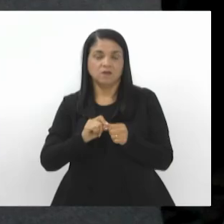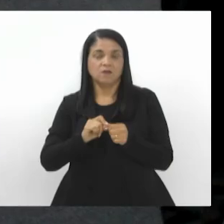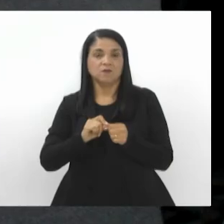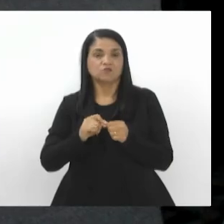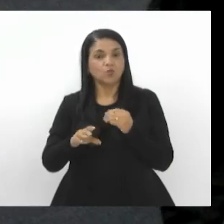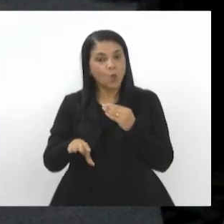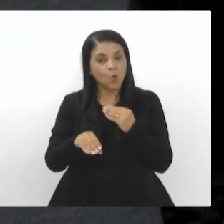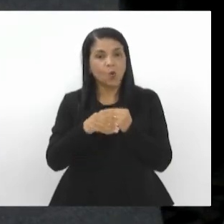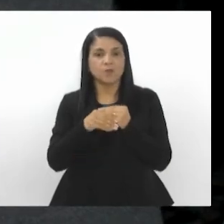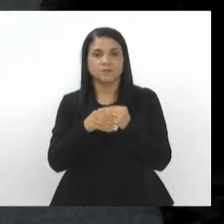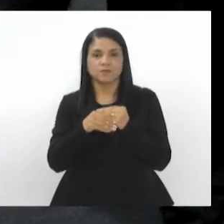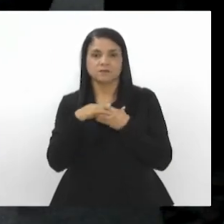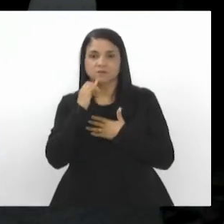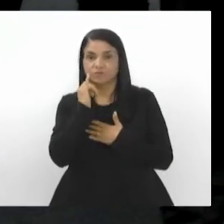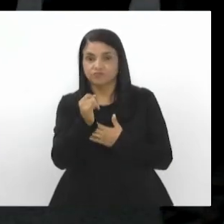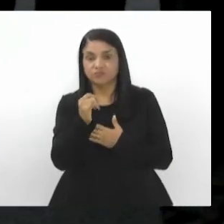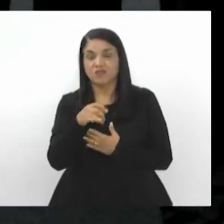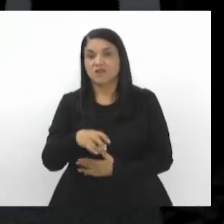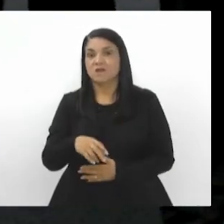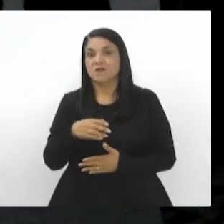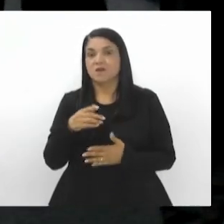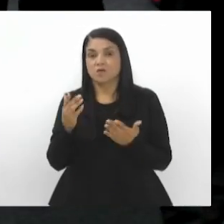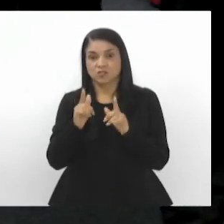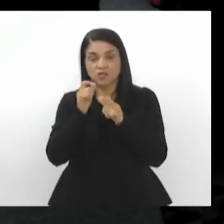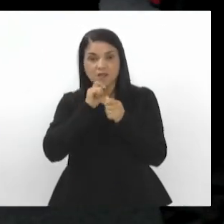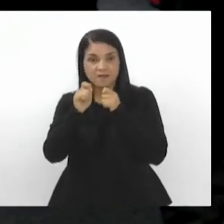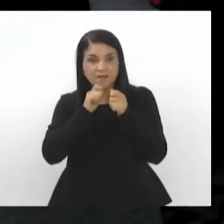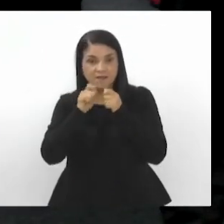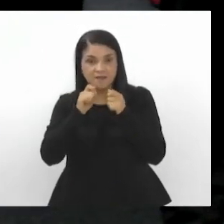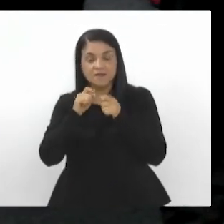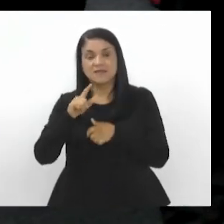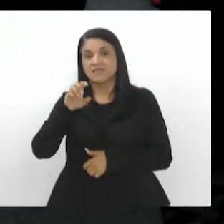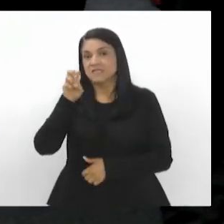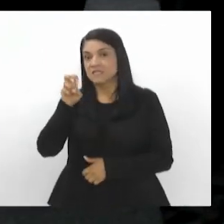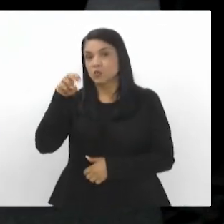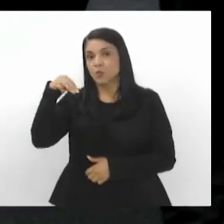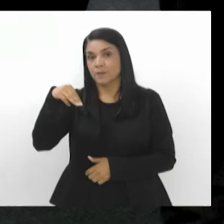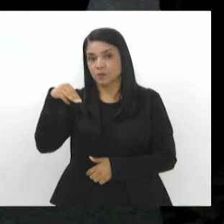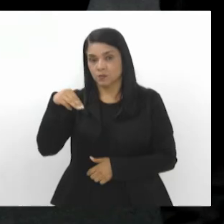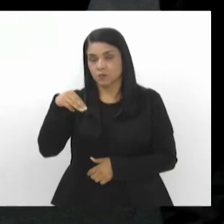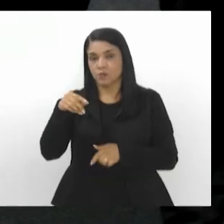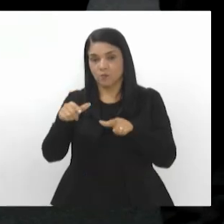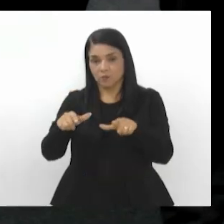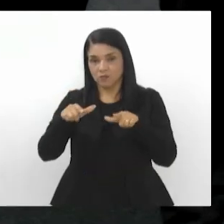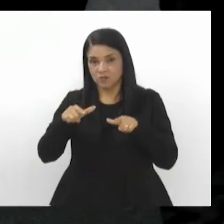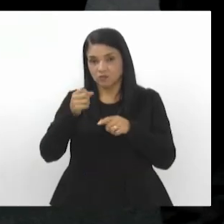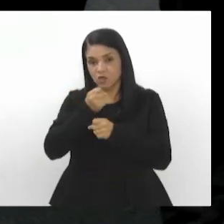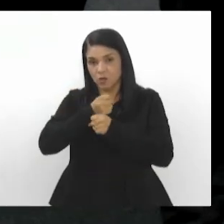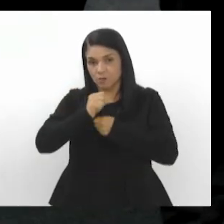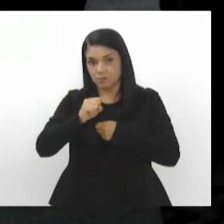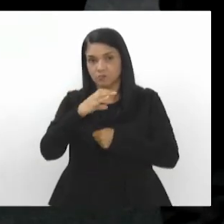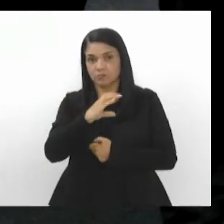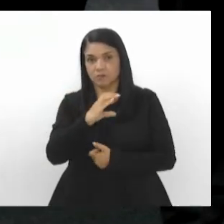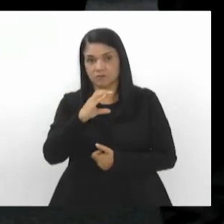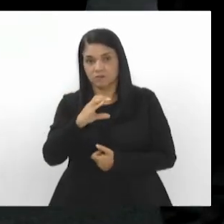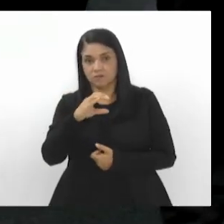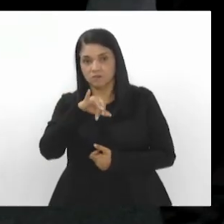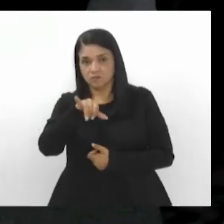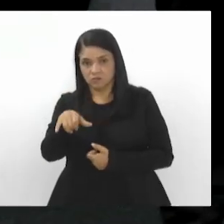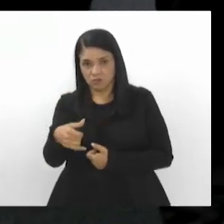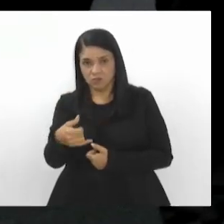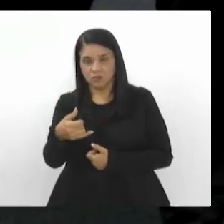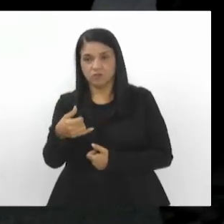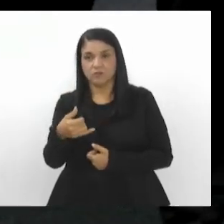mais. Essa matéria de 5 minutos hoje na TV e a moção da CCJ